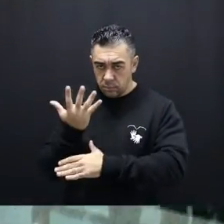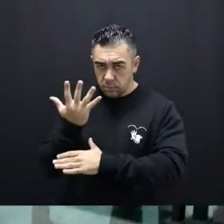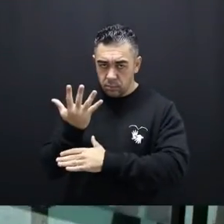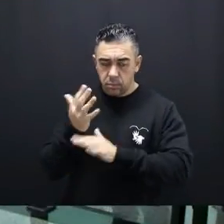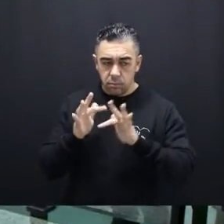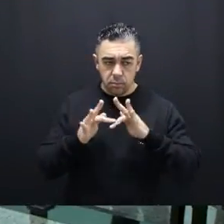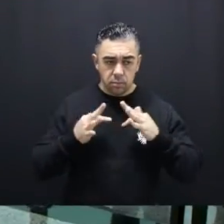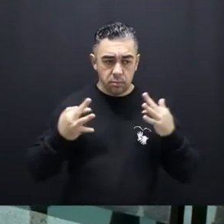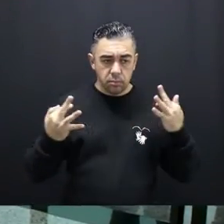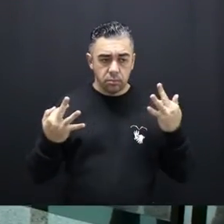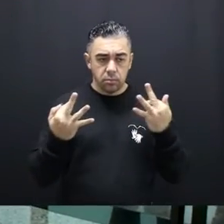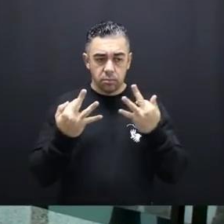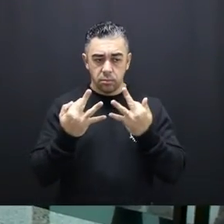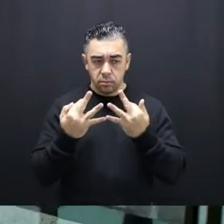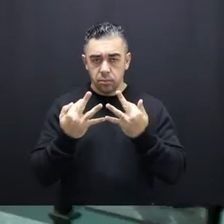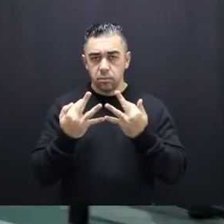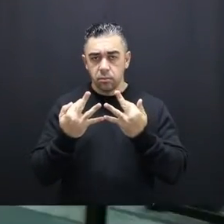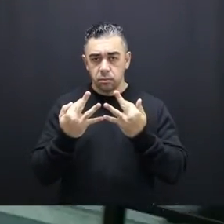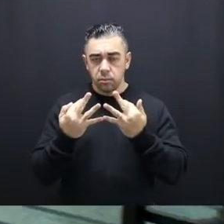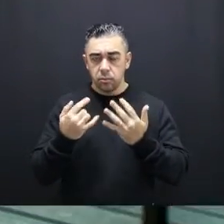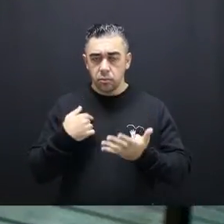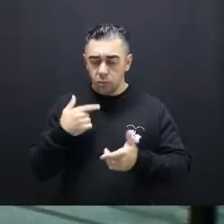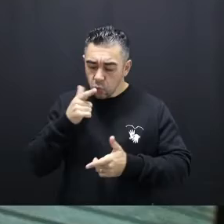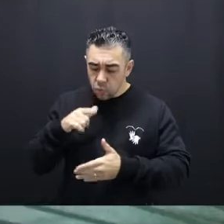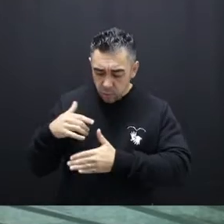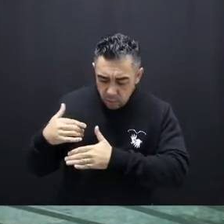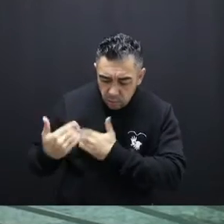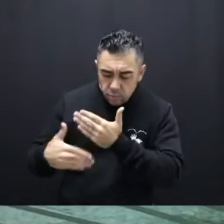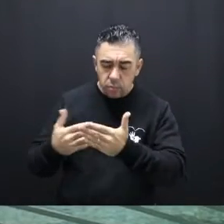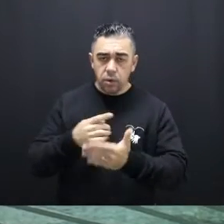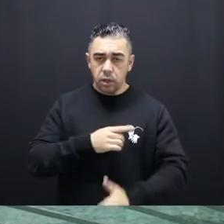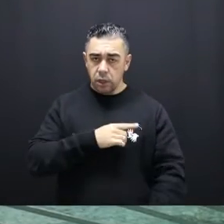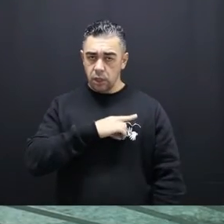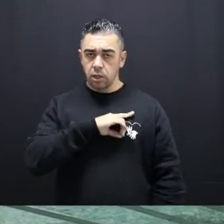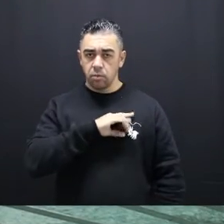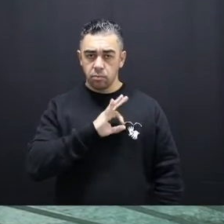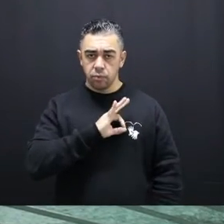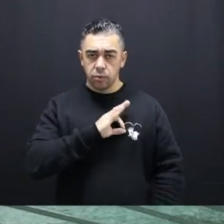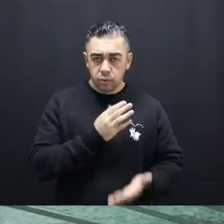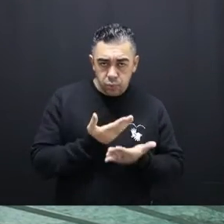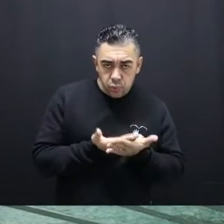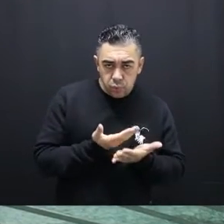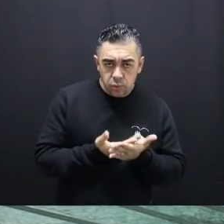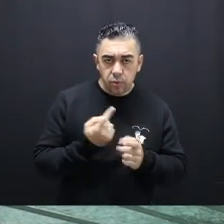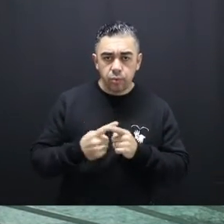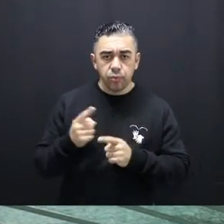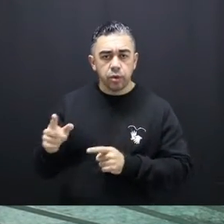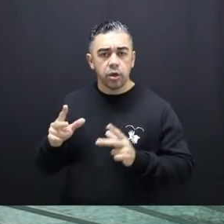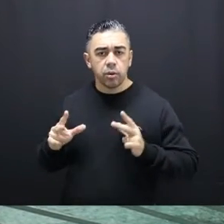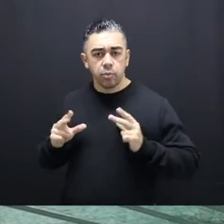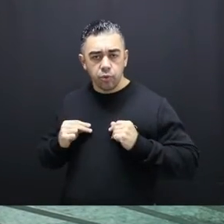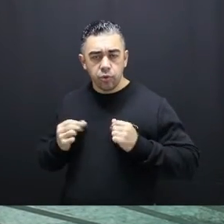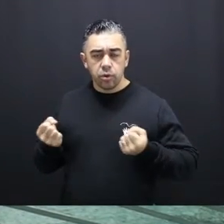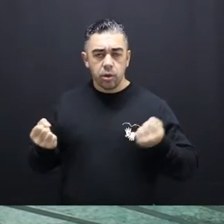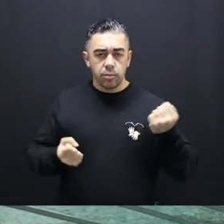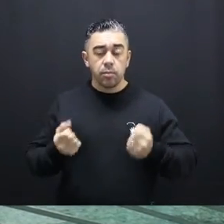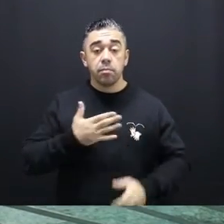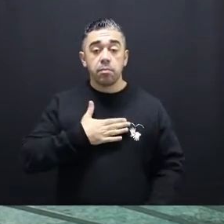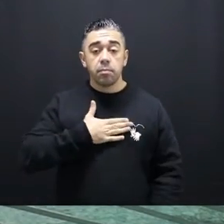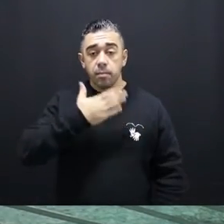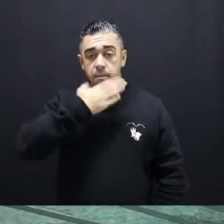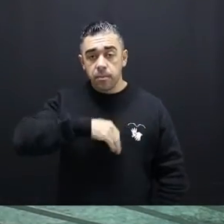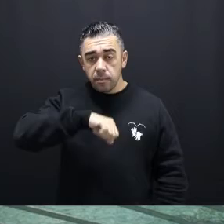familiar eu se eu cheguei aonde eu cheguei como delegado de polícia com os estudos foi graças ao motorista de caminhão meu pai é caminhoneiro